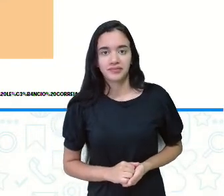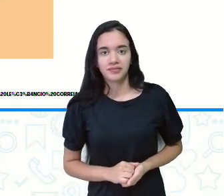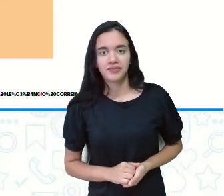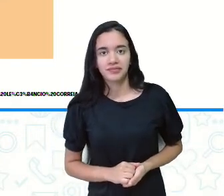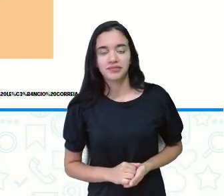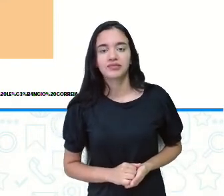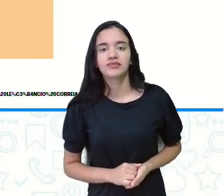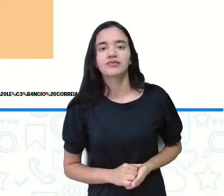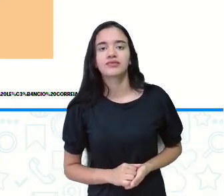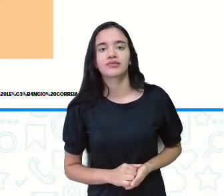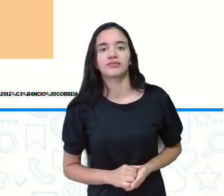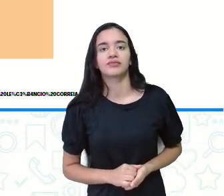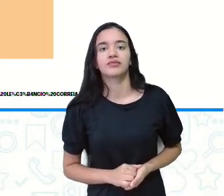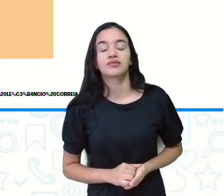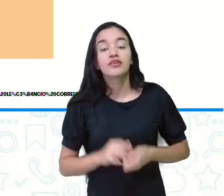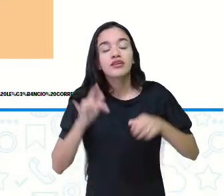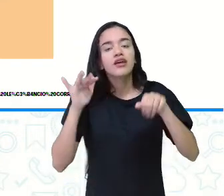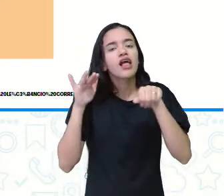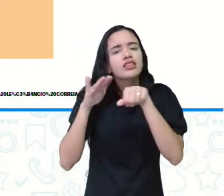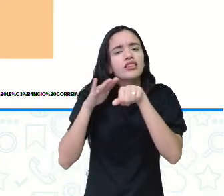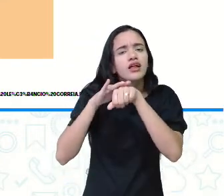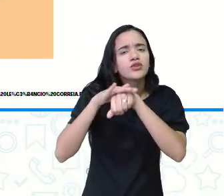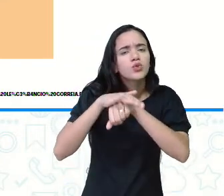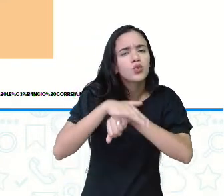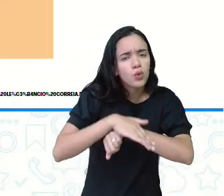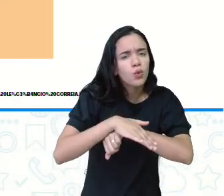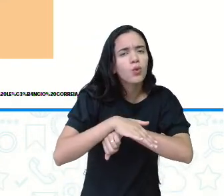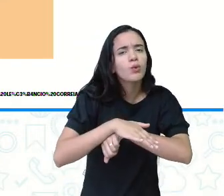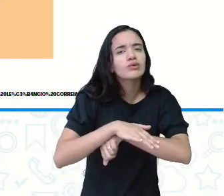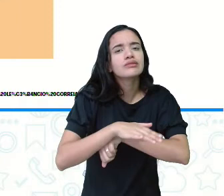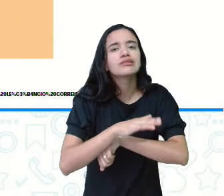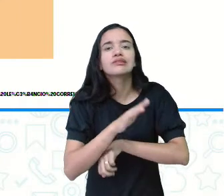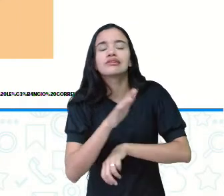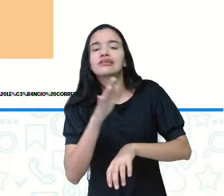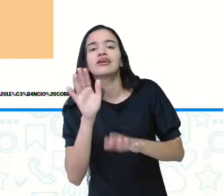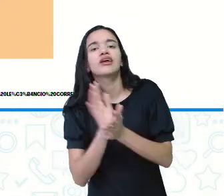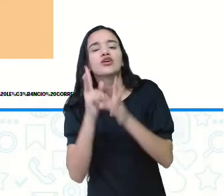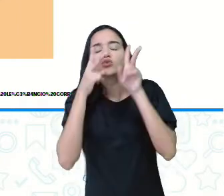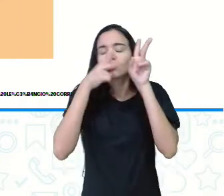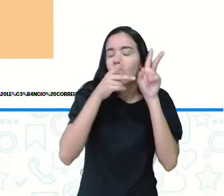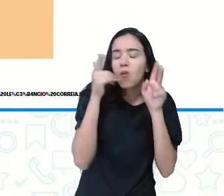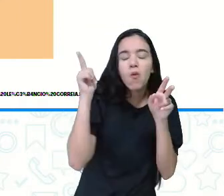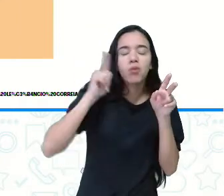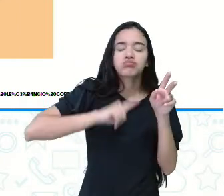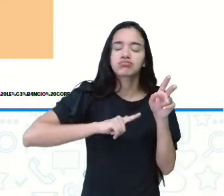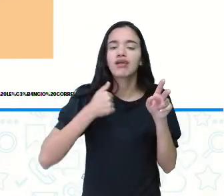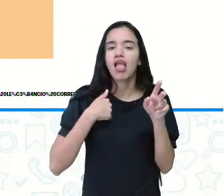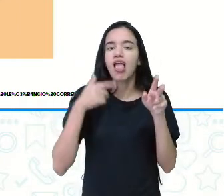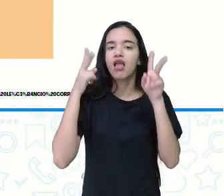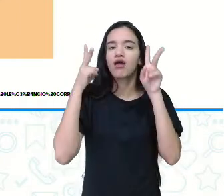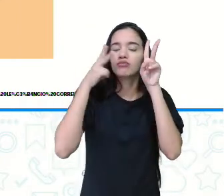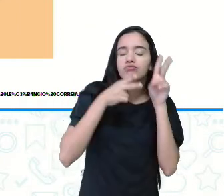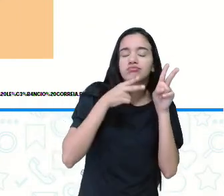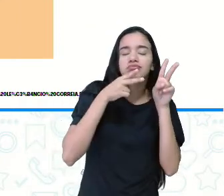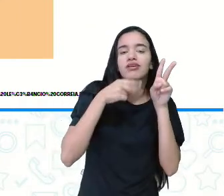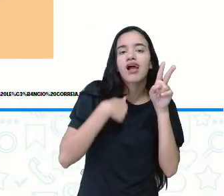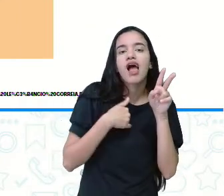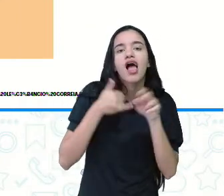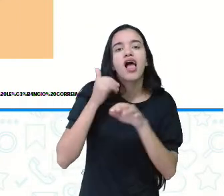Na noite que promete insônia, fecho meus olhinhos e